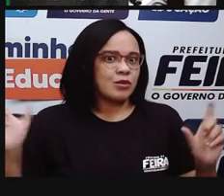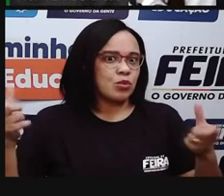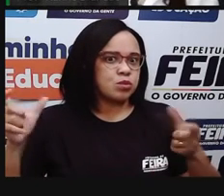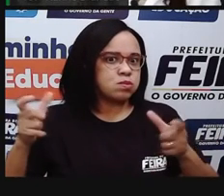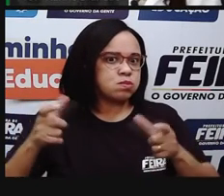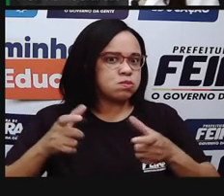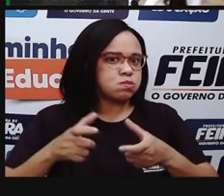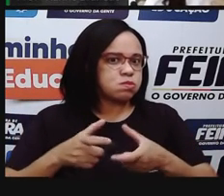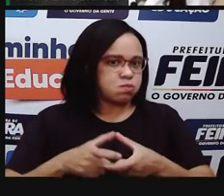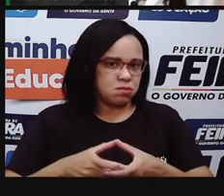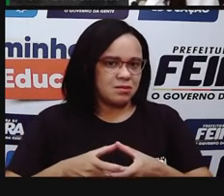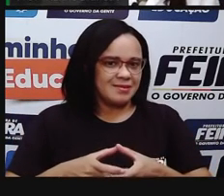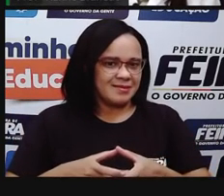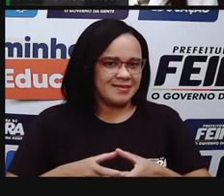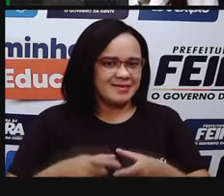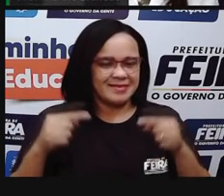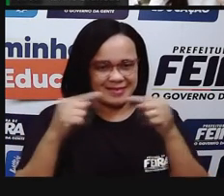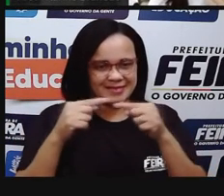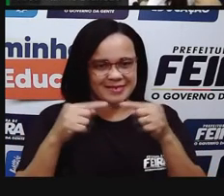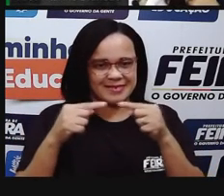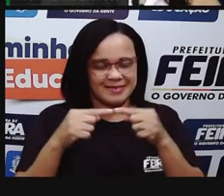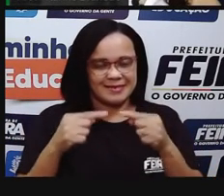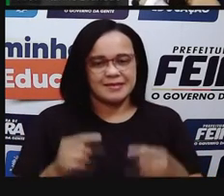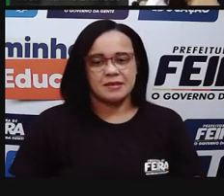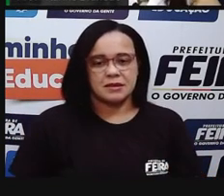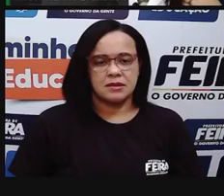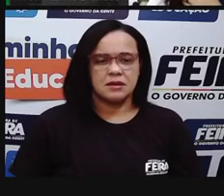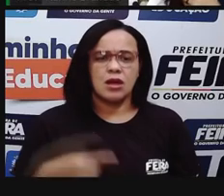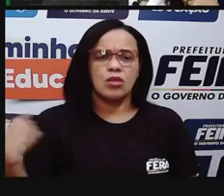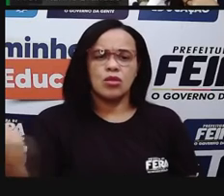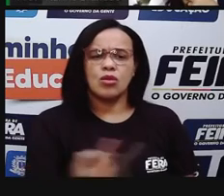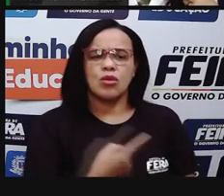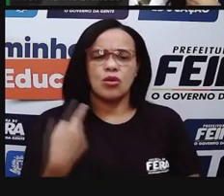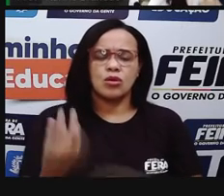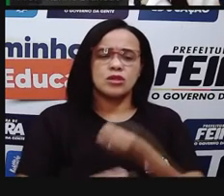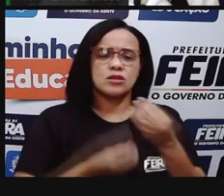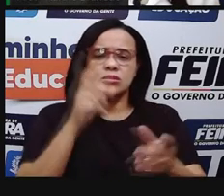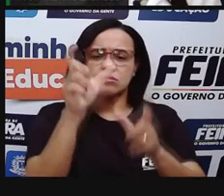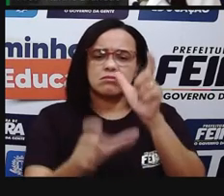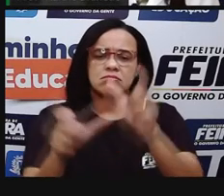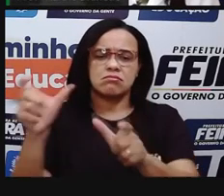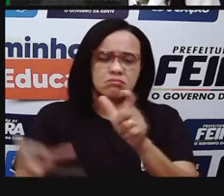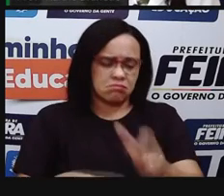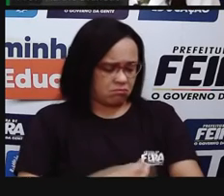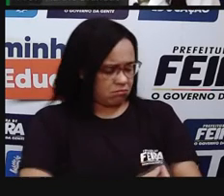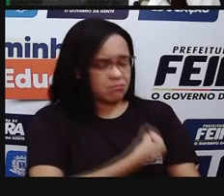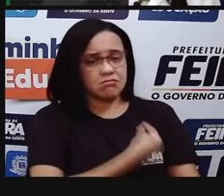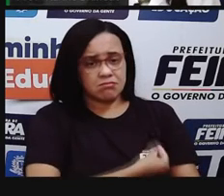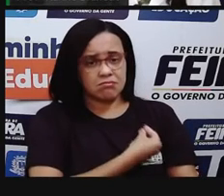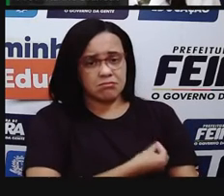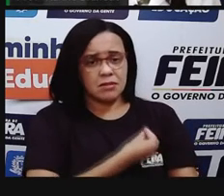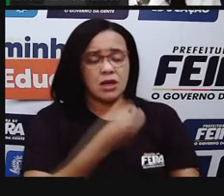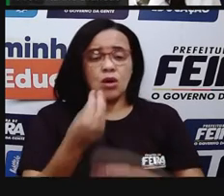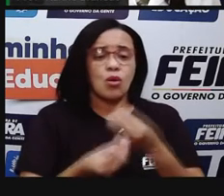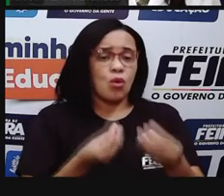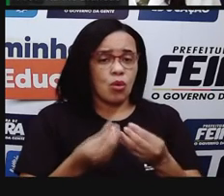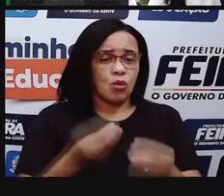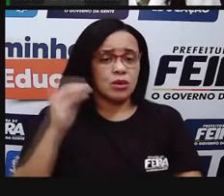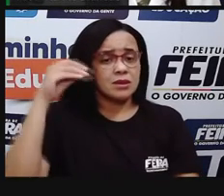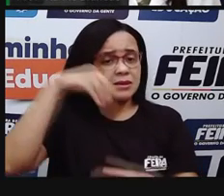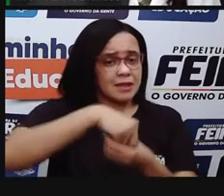Então, nós somos animais. Além de animais, nós, né, seres humanos, nós estamos dentro do